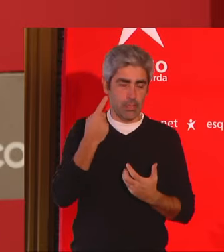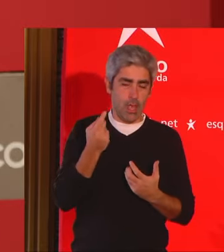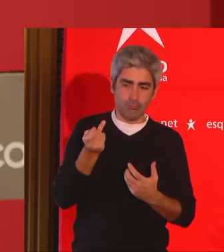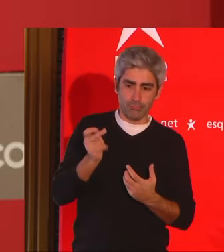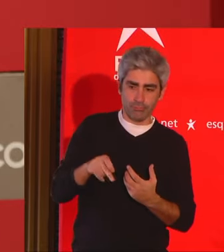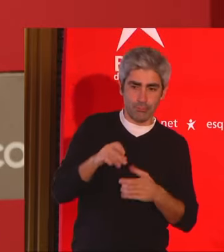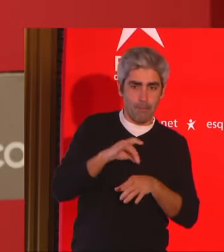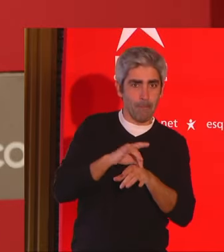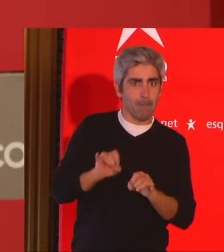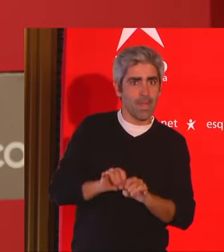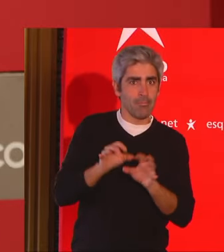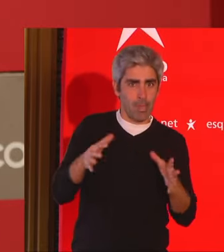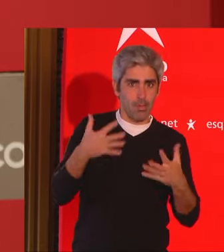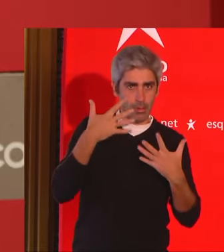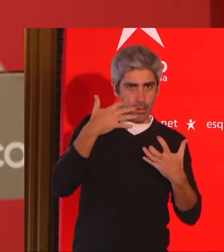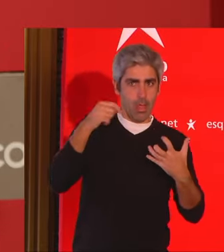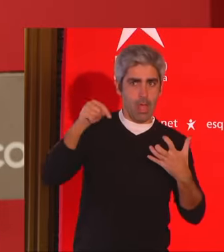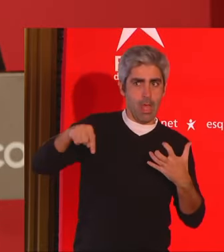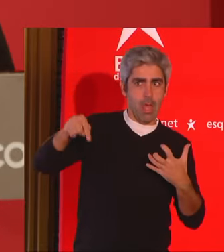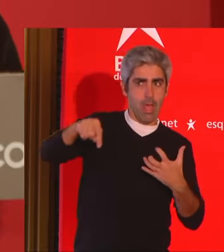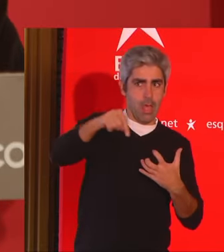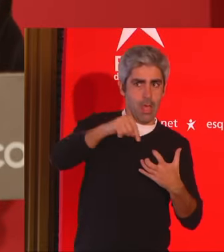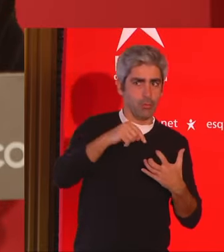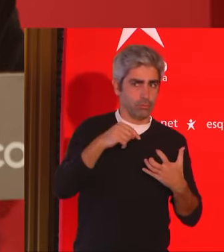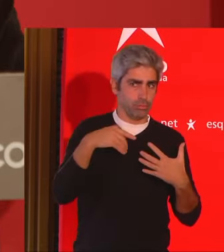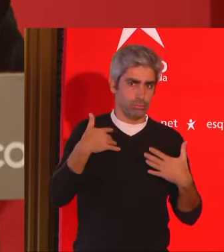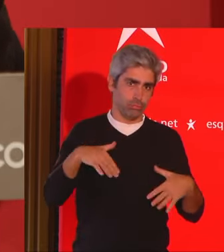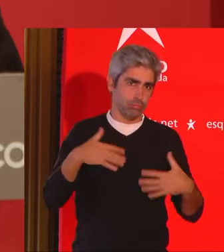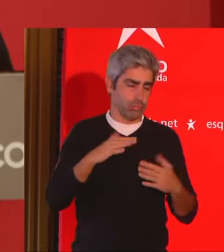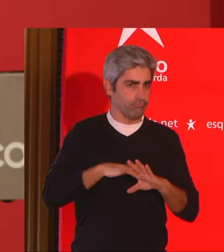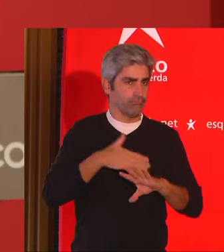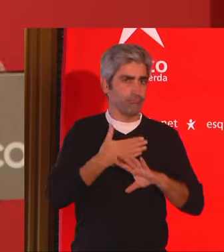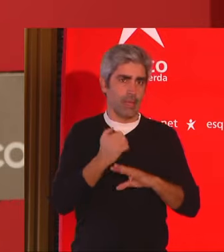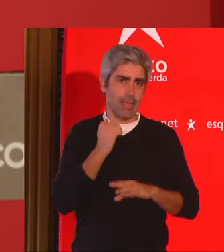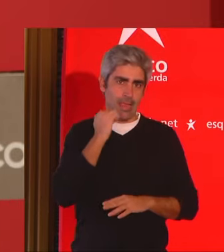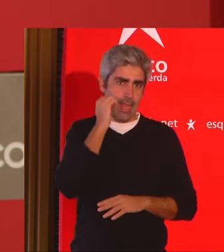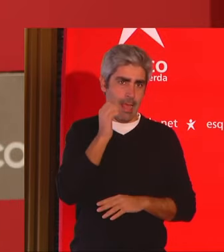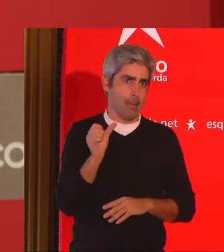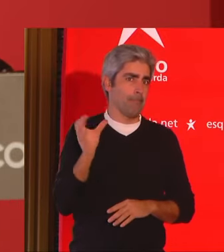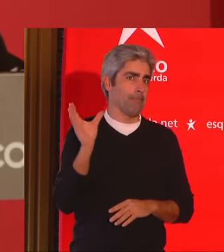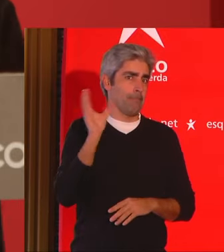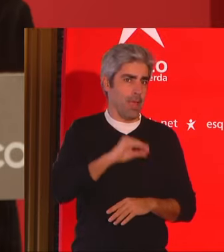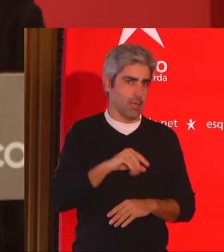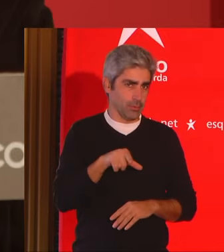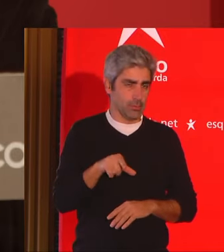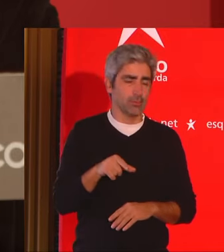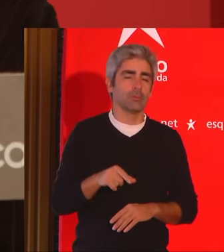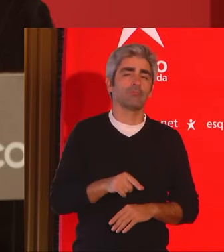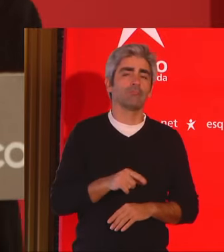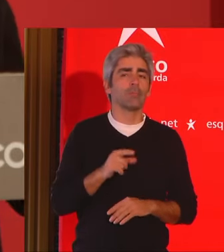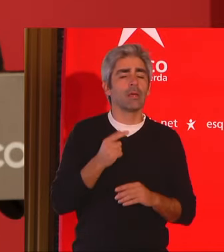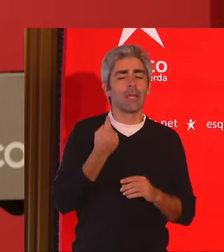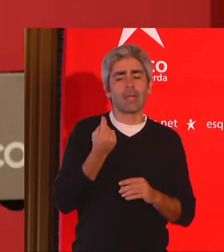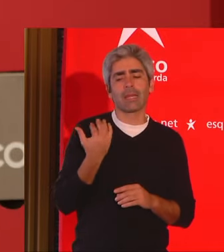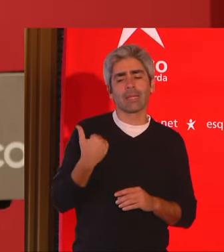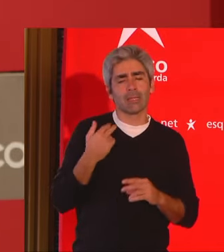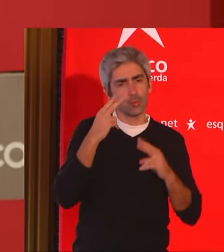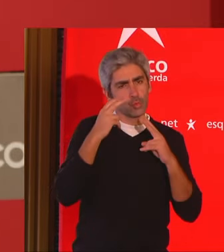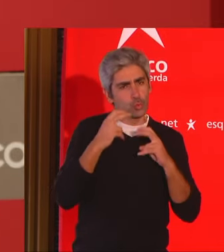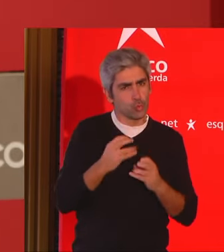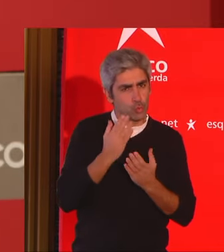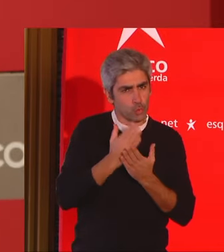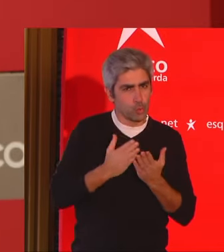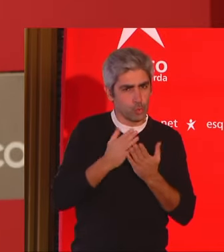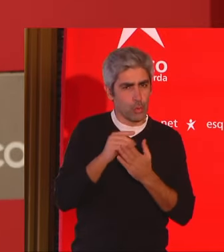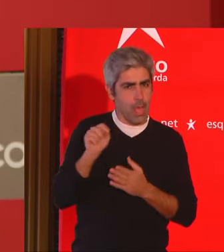própria pandemia, que a pandemia brutalmente tem agravado. Há um estudo recente que eu